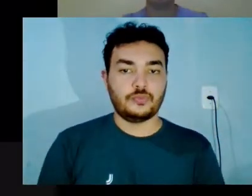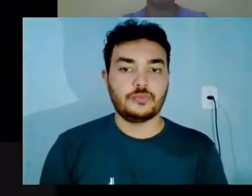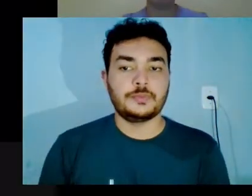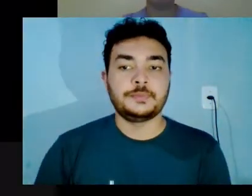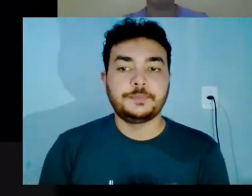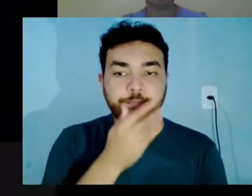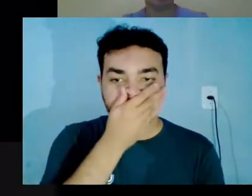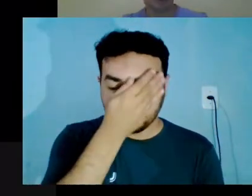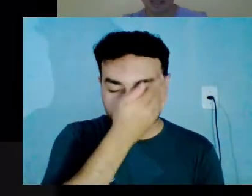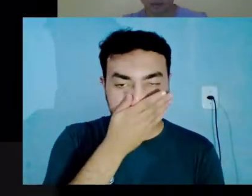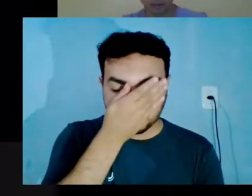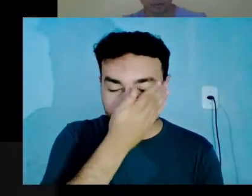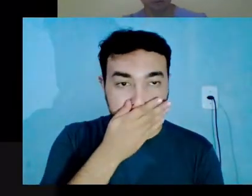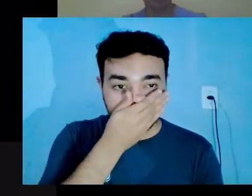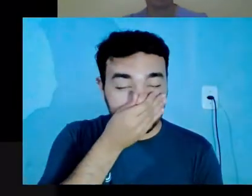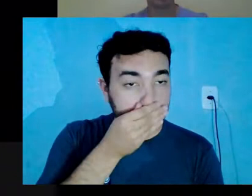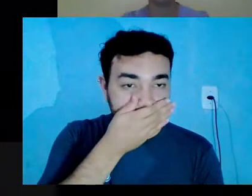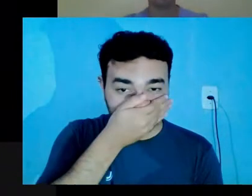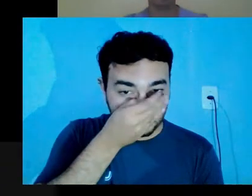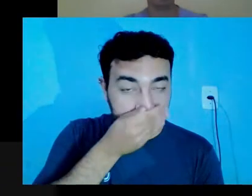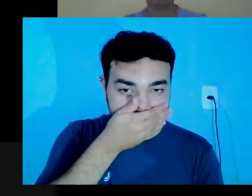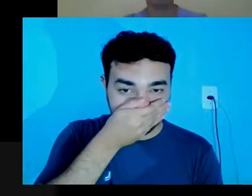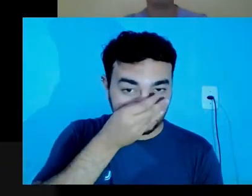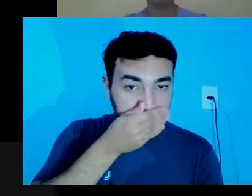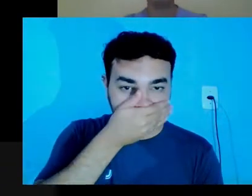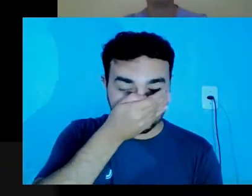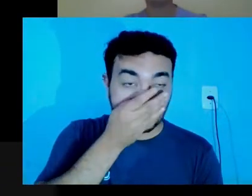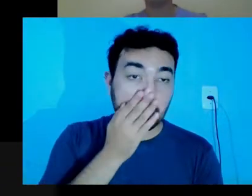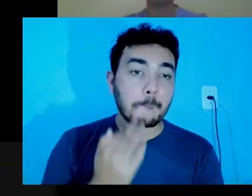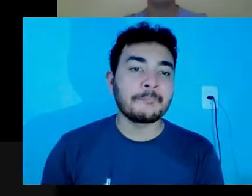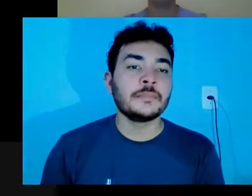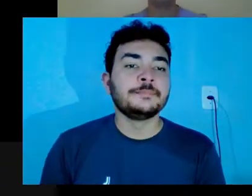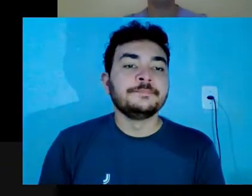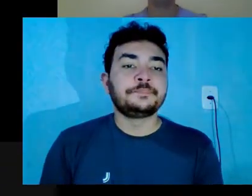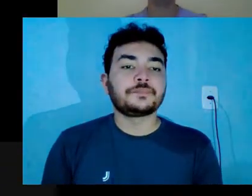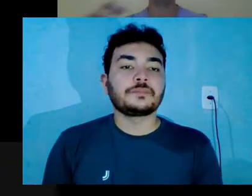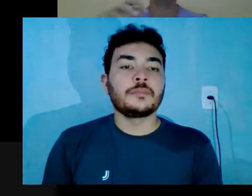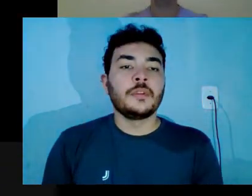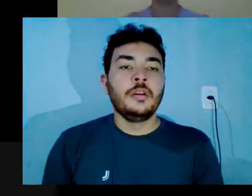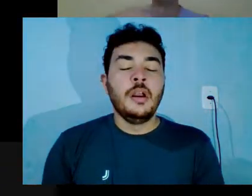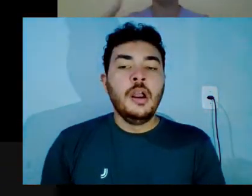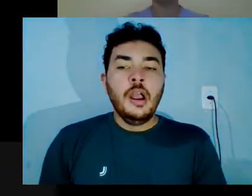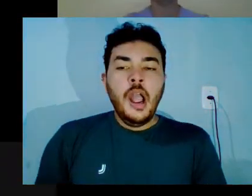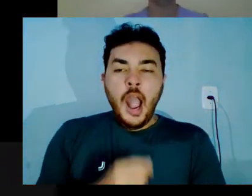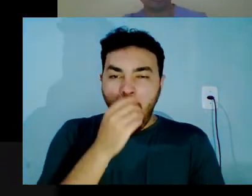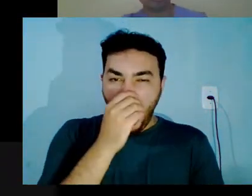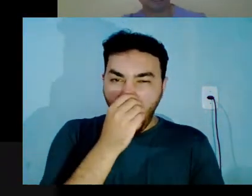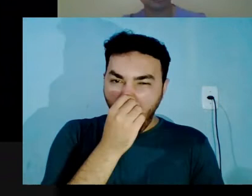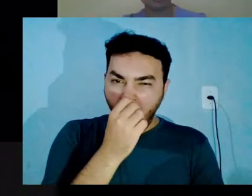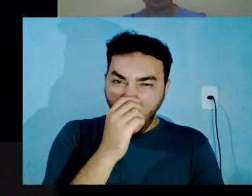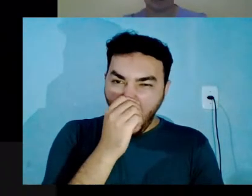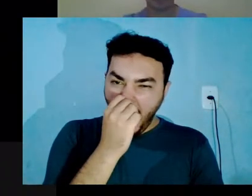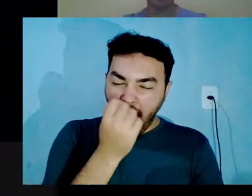ideal para eles prever o comportamento real, tá bom? De resolver essas funções de onda que representavam o compartilhamento dos elétrons e, consequentemente, a formação